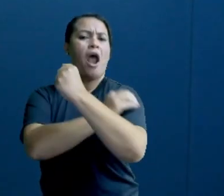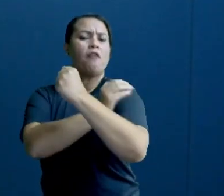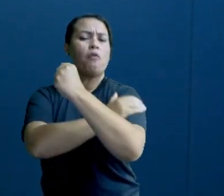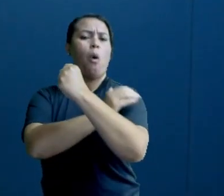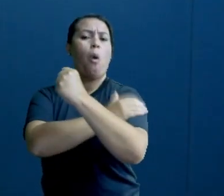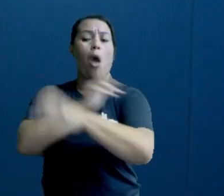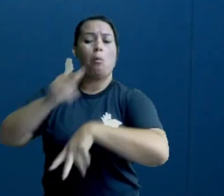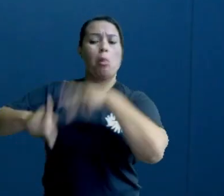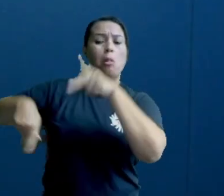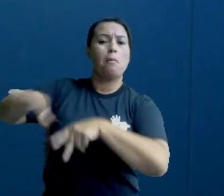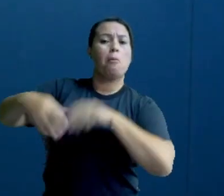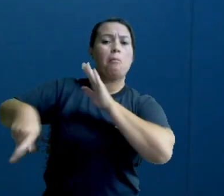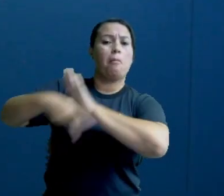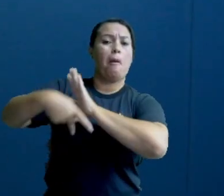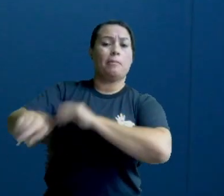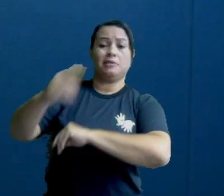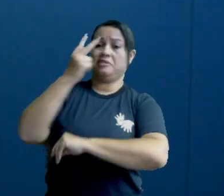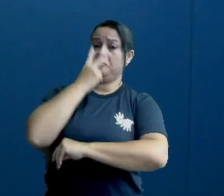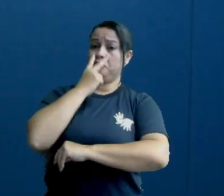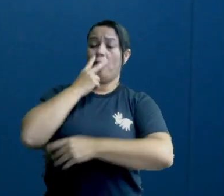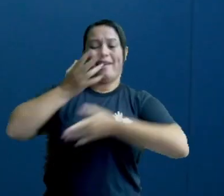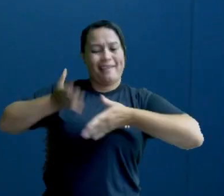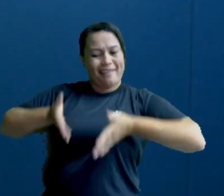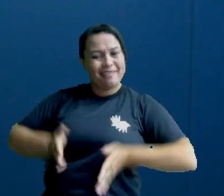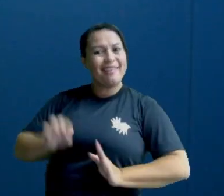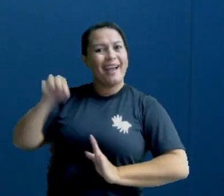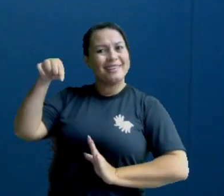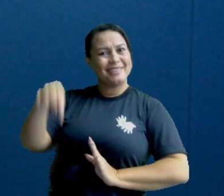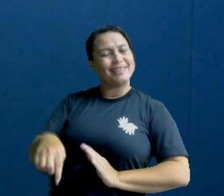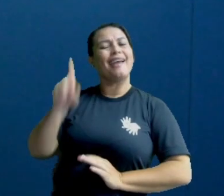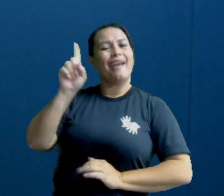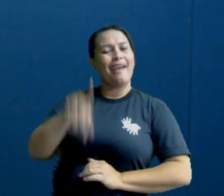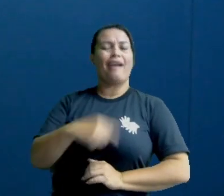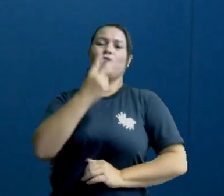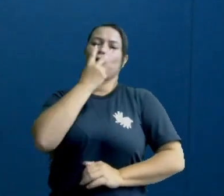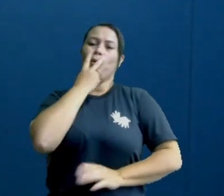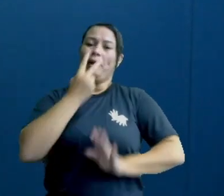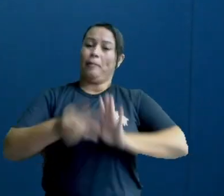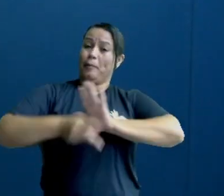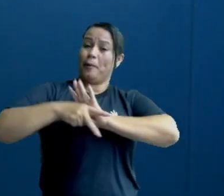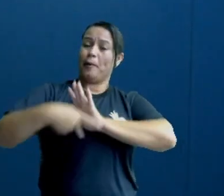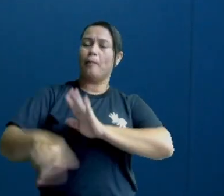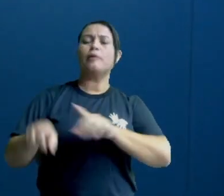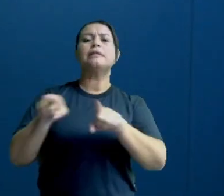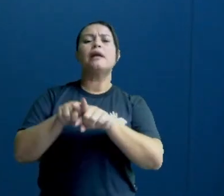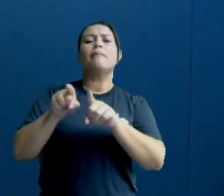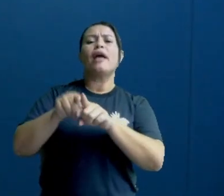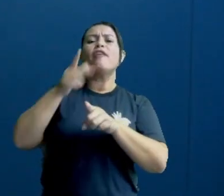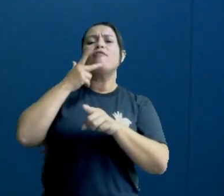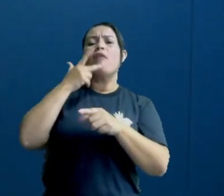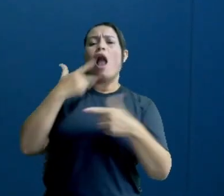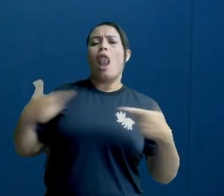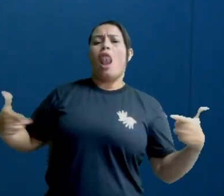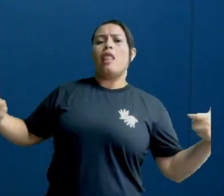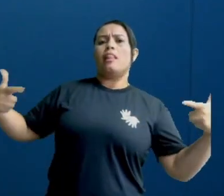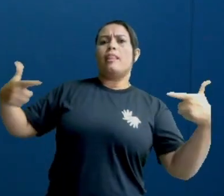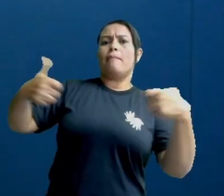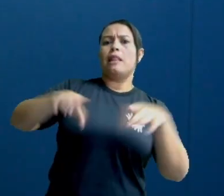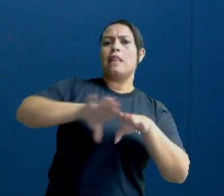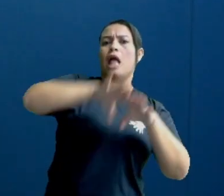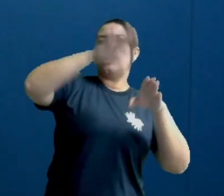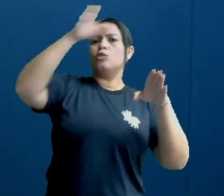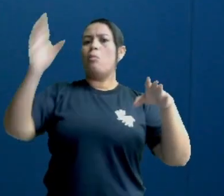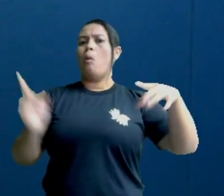Enquanto povo vitoriense, porque quem nasce em Vitória é vitoriense. Conta da Batalha do Monte das